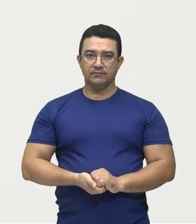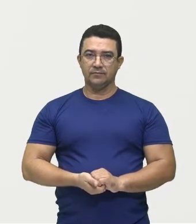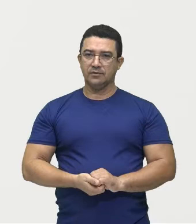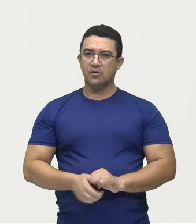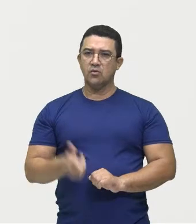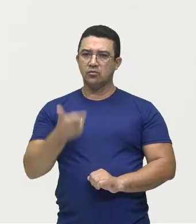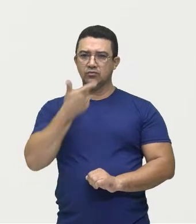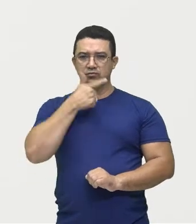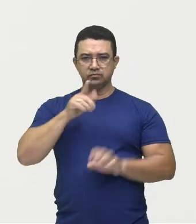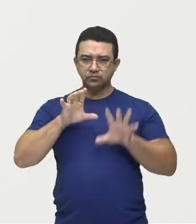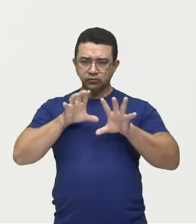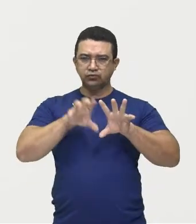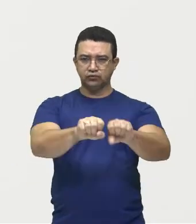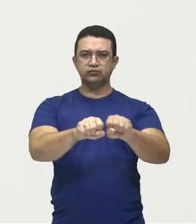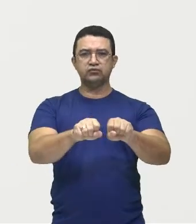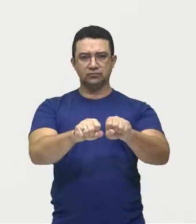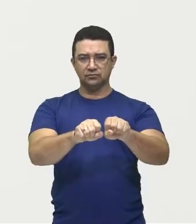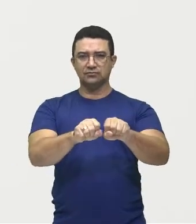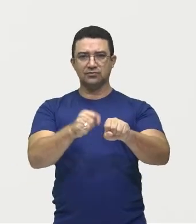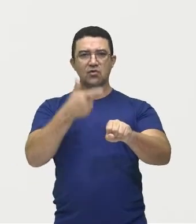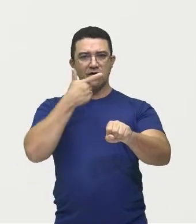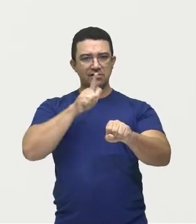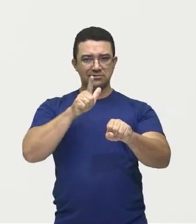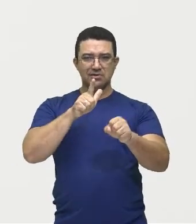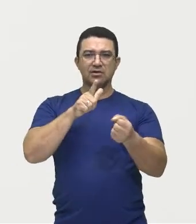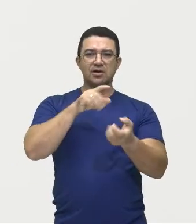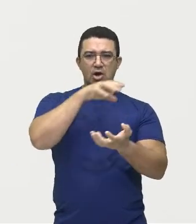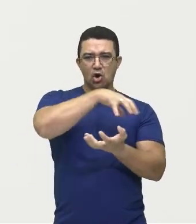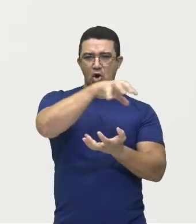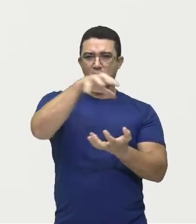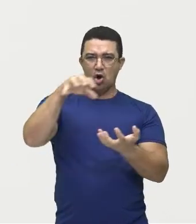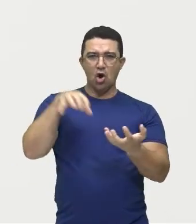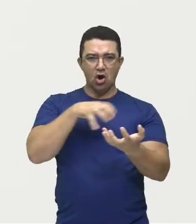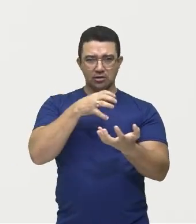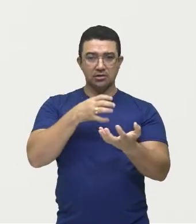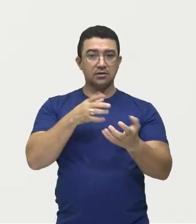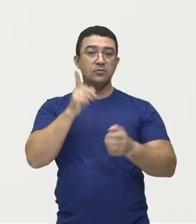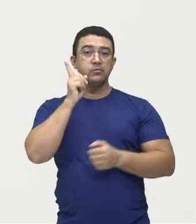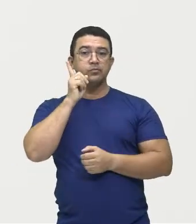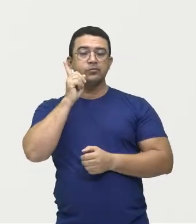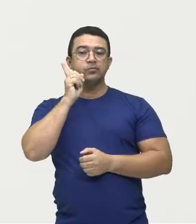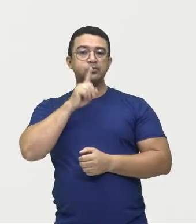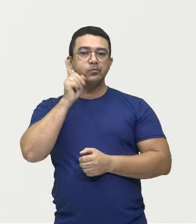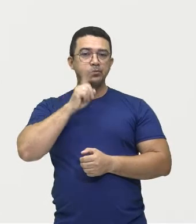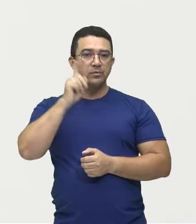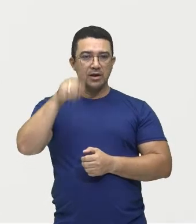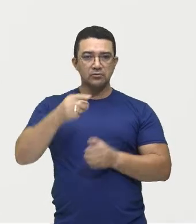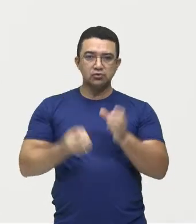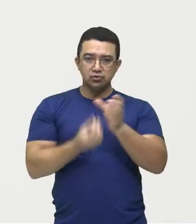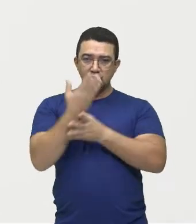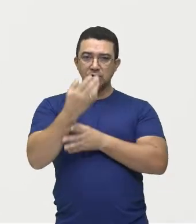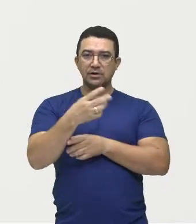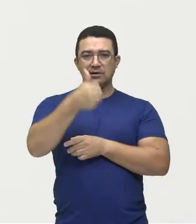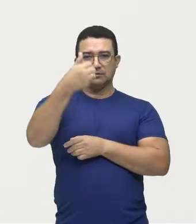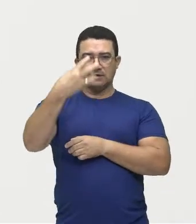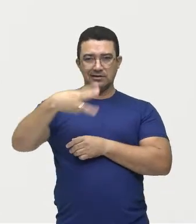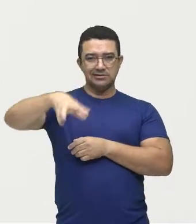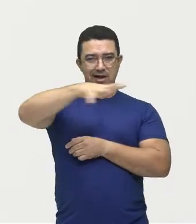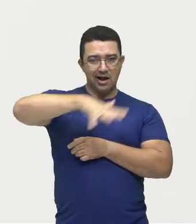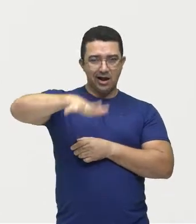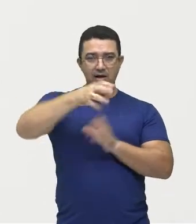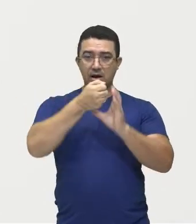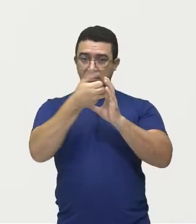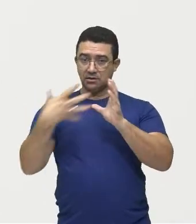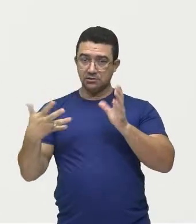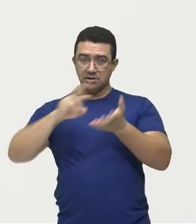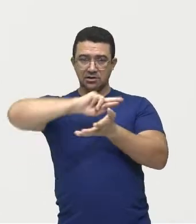a conquista colonial inglesa resultou no estabelecimento de 3 áreas de características diversas na América do Norte, com relação